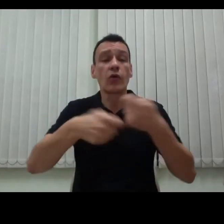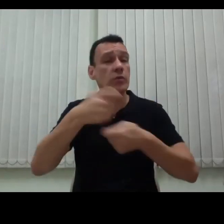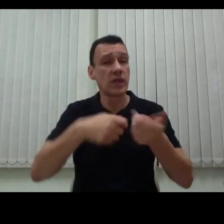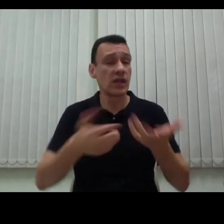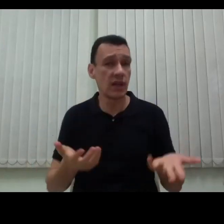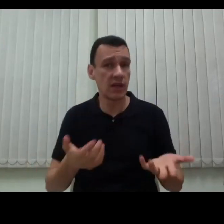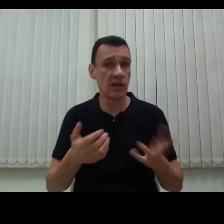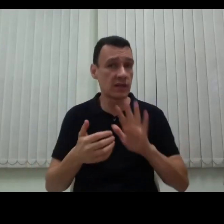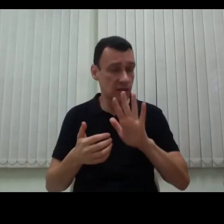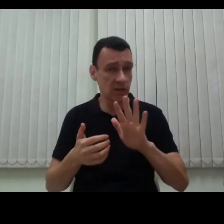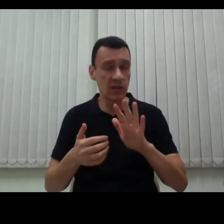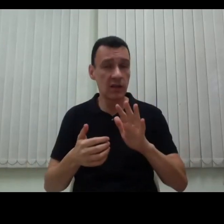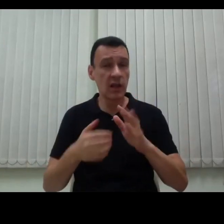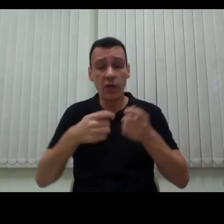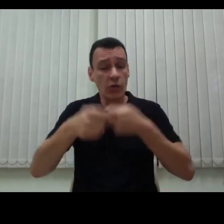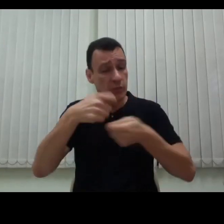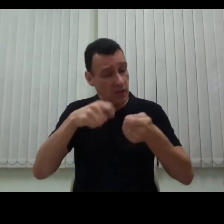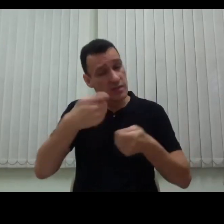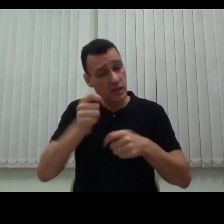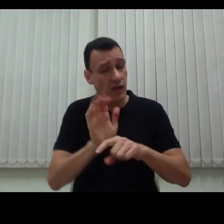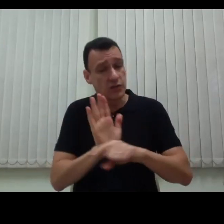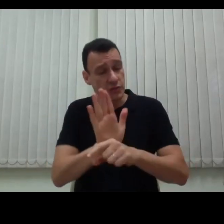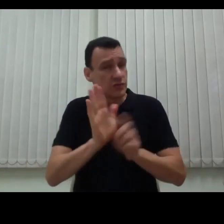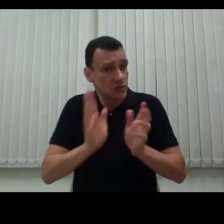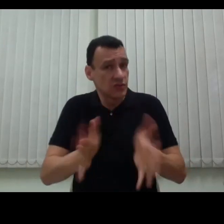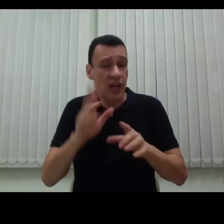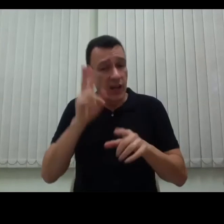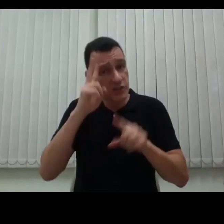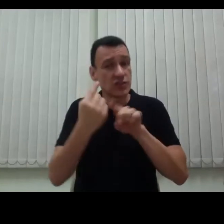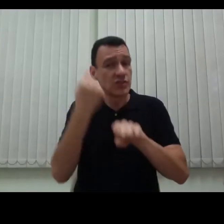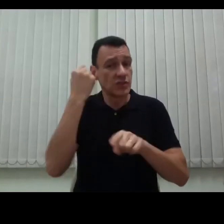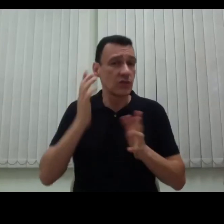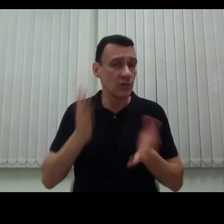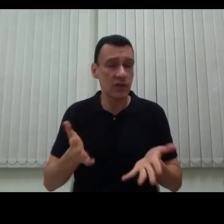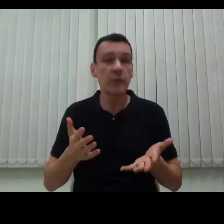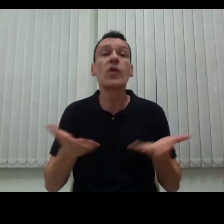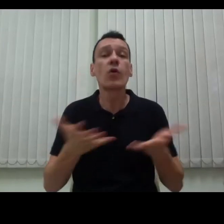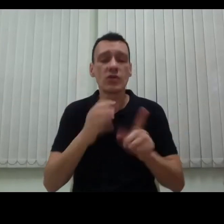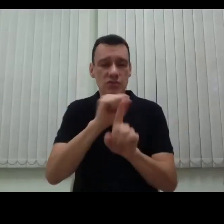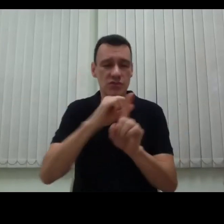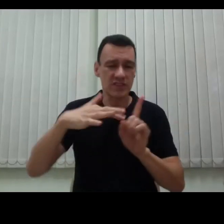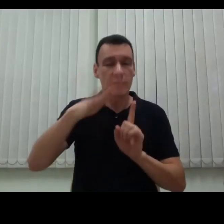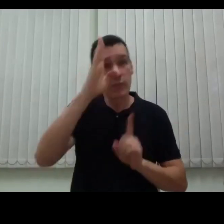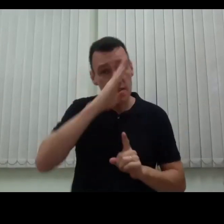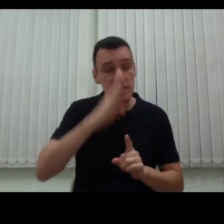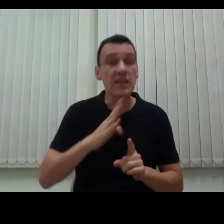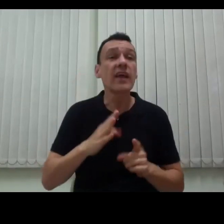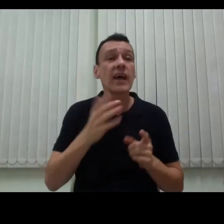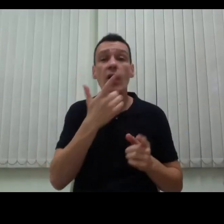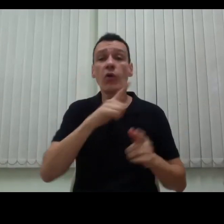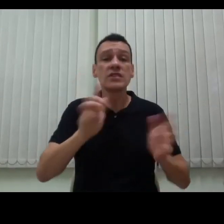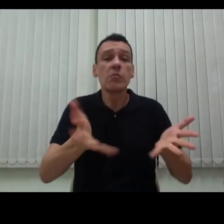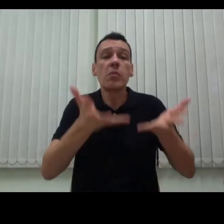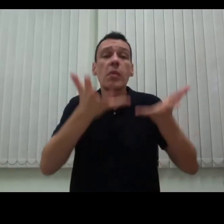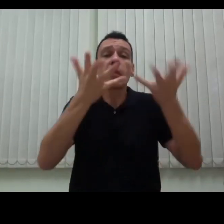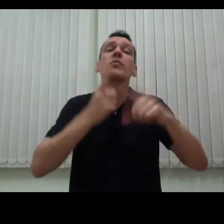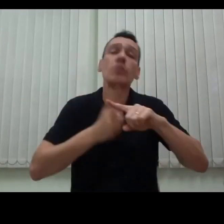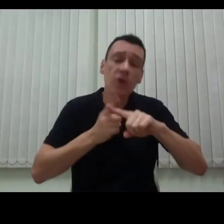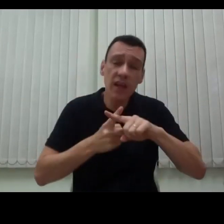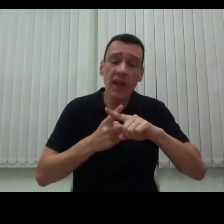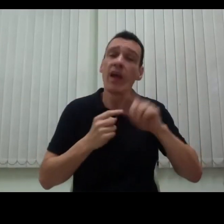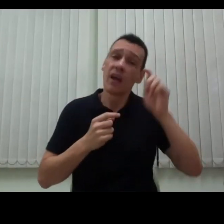seus descendentes, que construíram a sociedade brasileira, que construíram todo